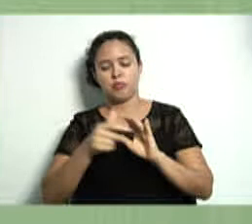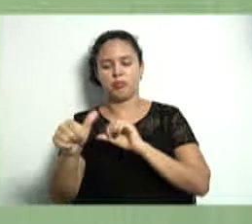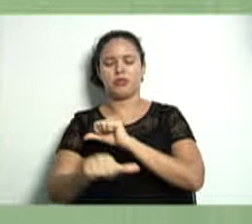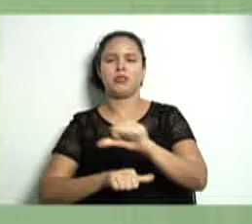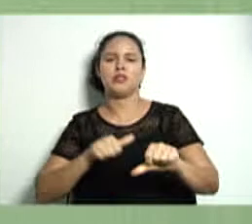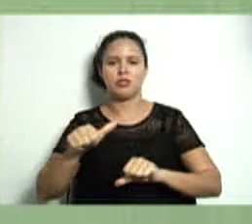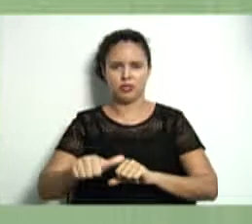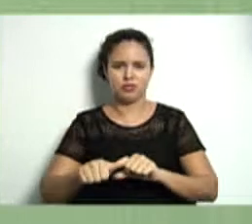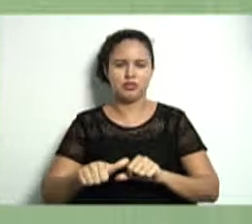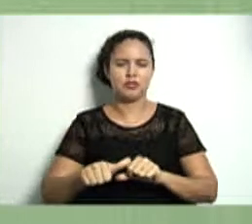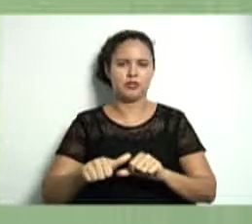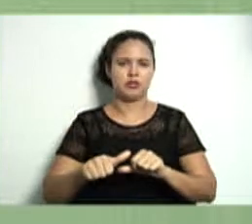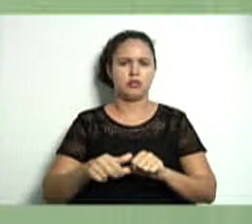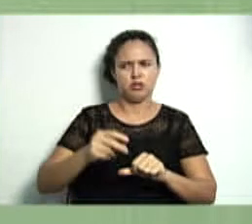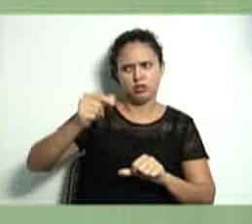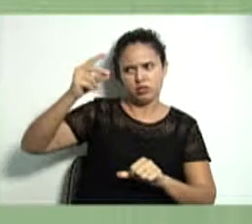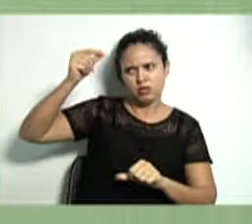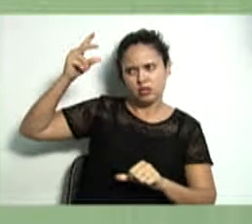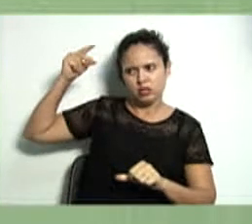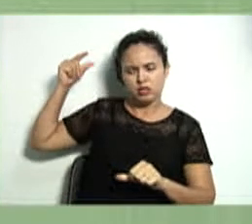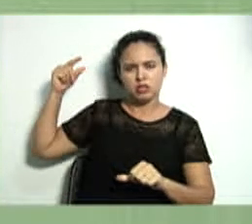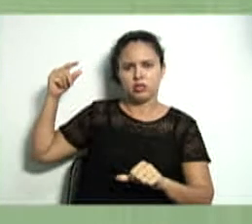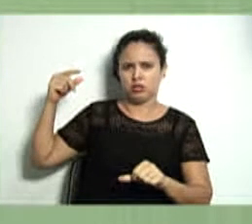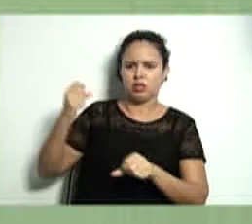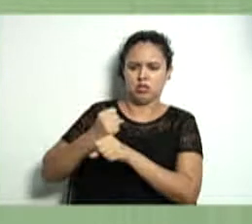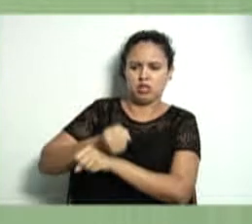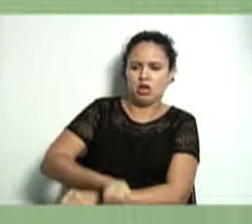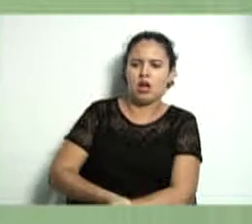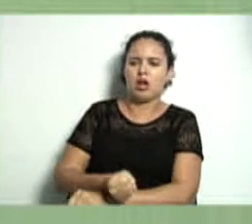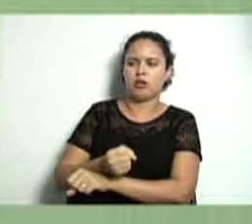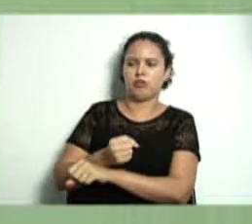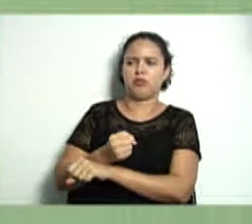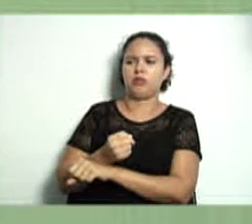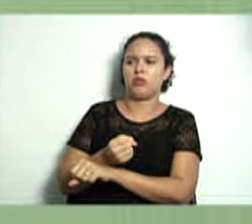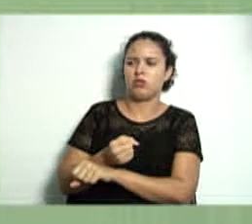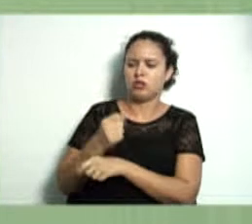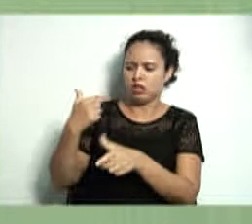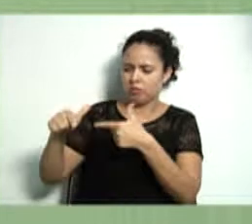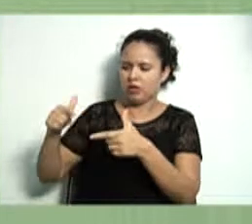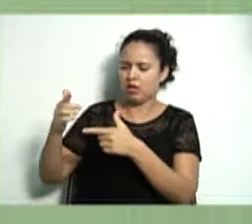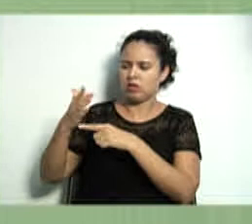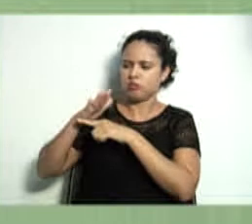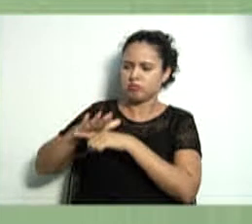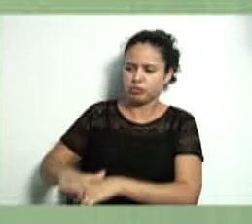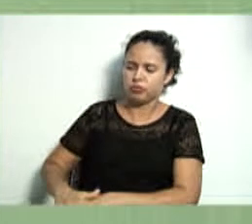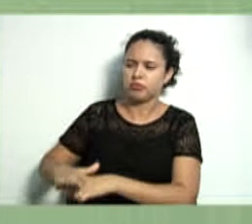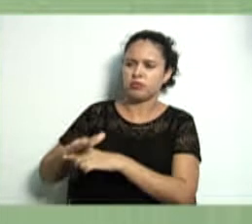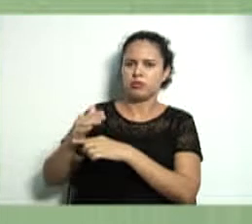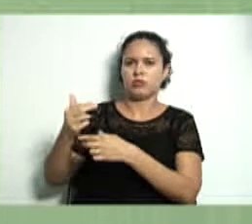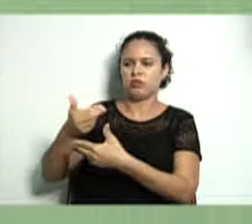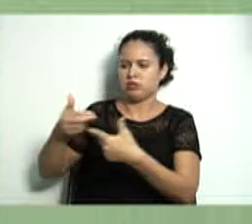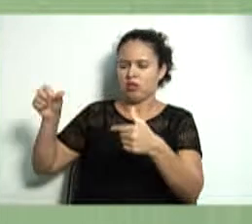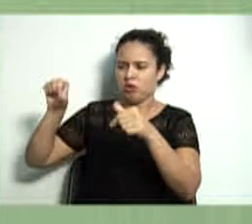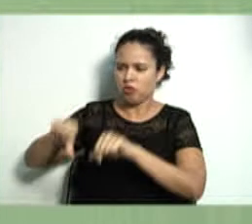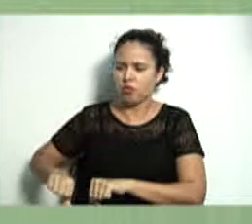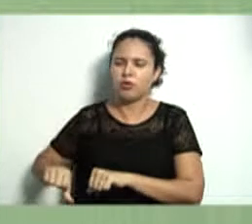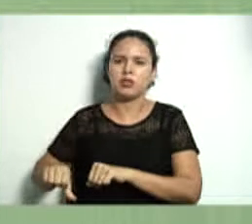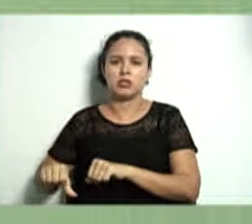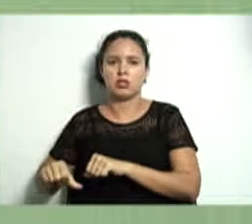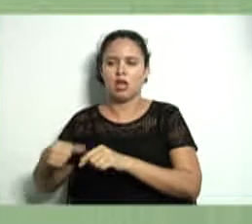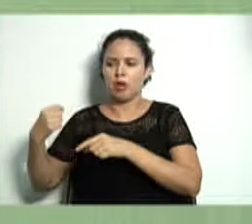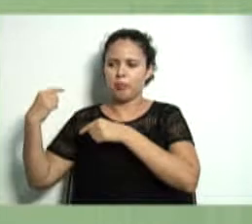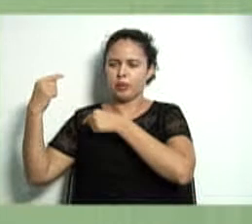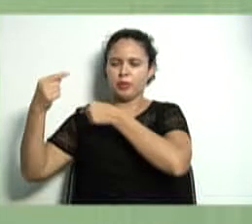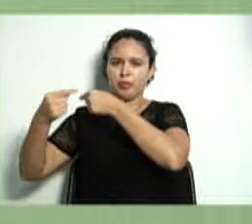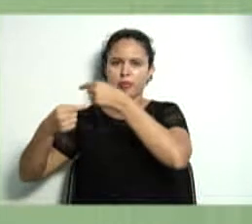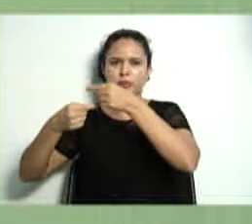Nas sociedades feudais e escravistas, o trabalho é sempre muito desvalorizado, realizado por aqueles